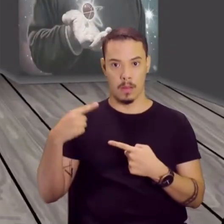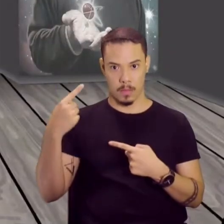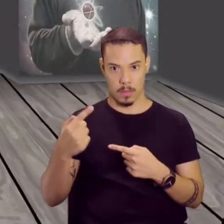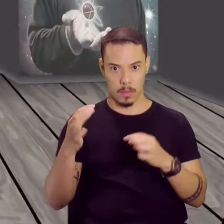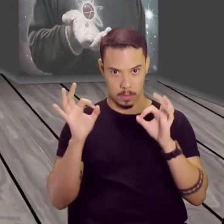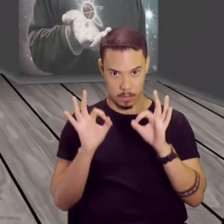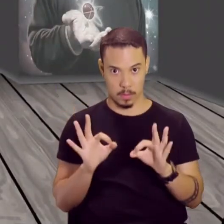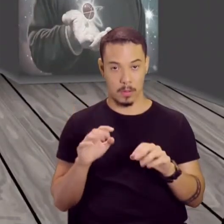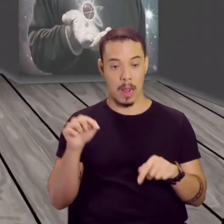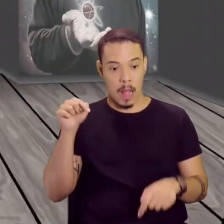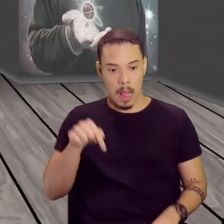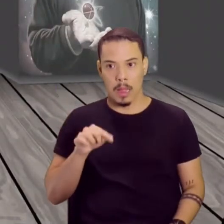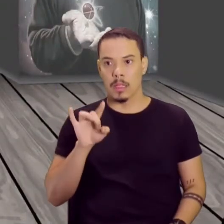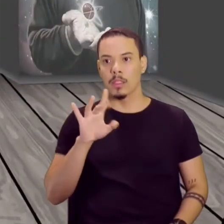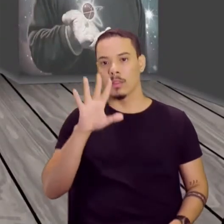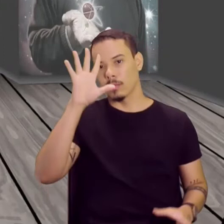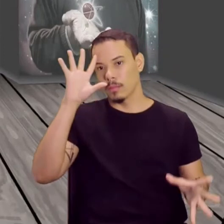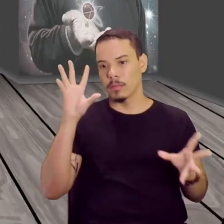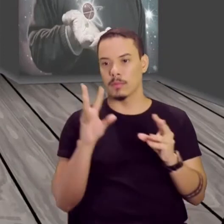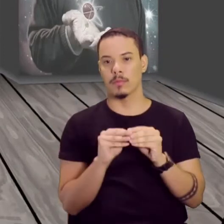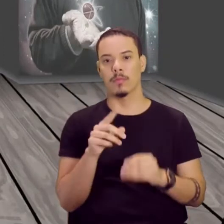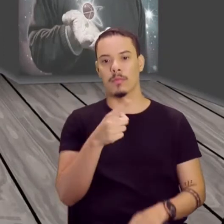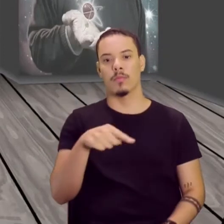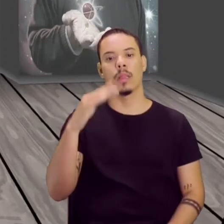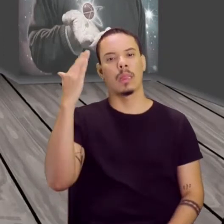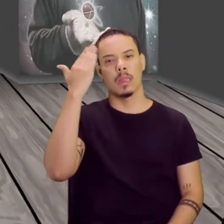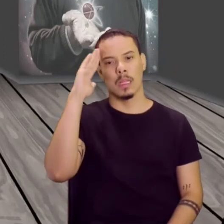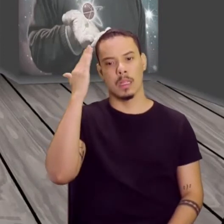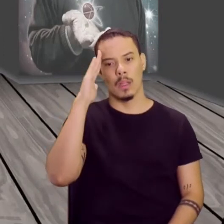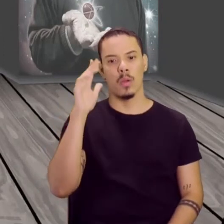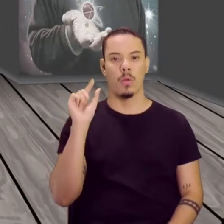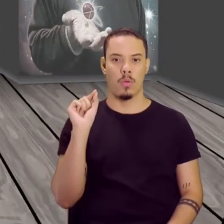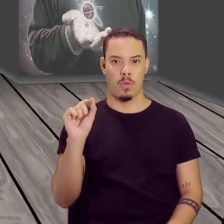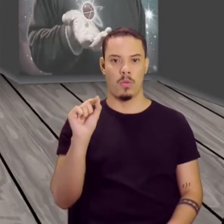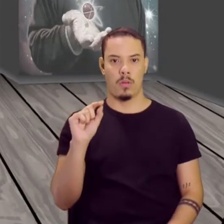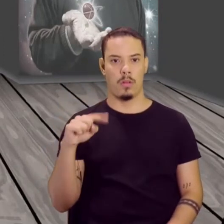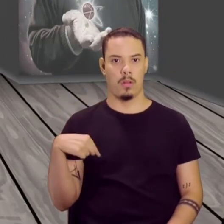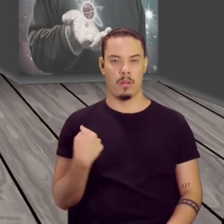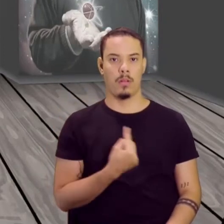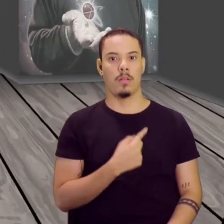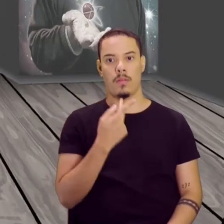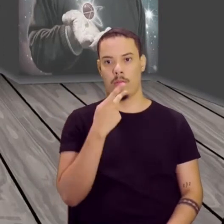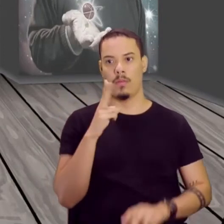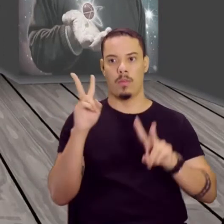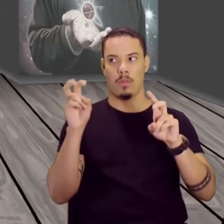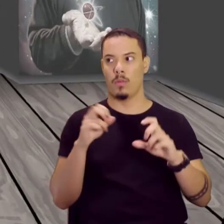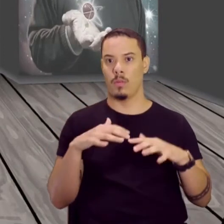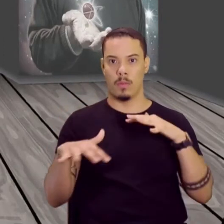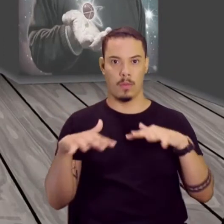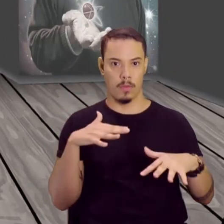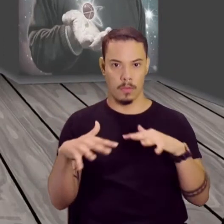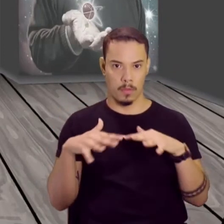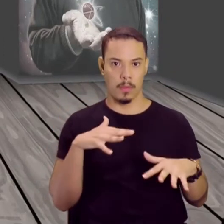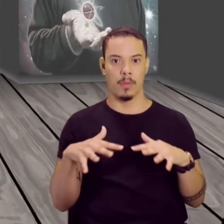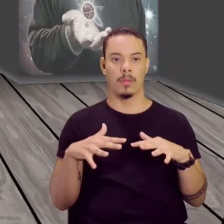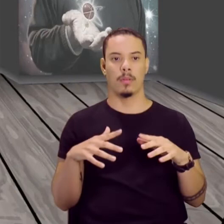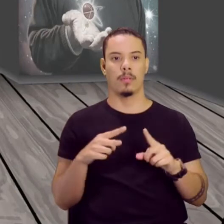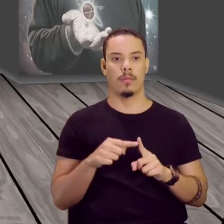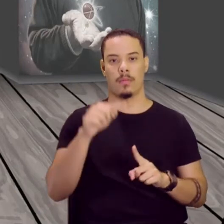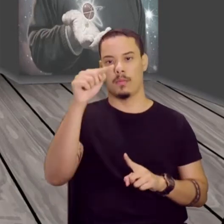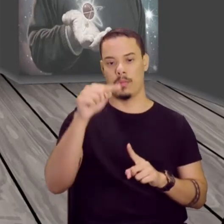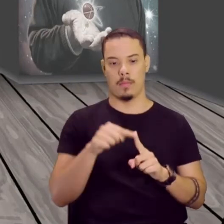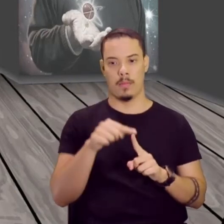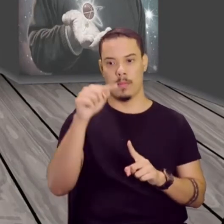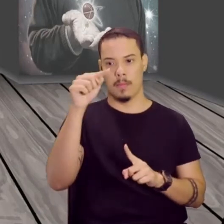Mas aqui nós queremos considerar, jovens, o seguinte, estamos falando de movimento vertical. Esse